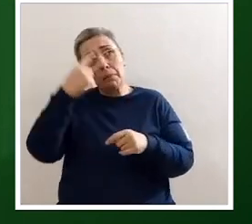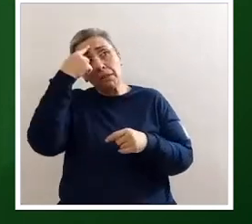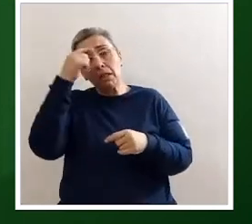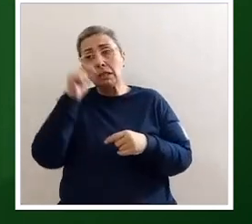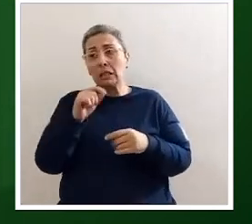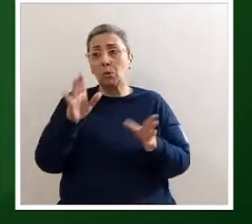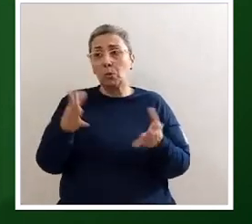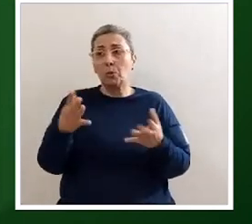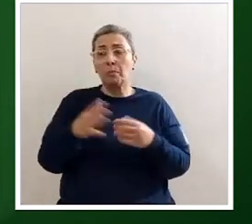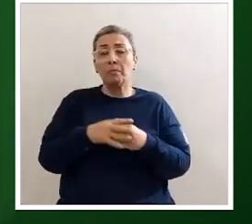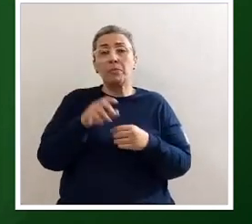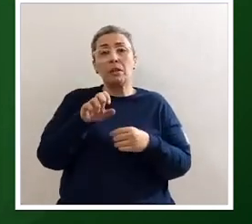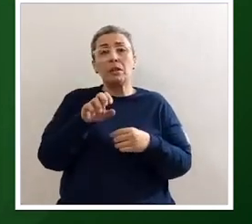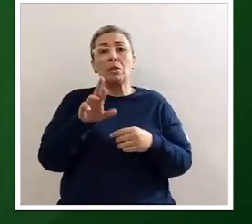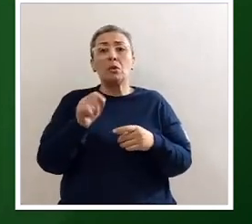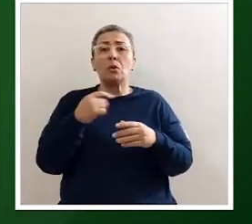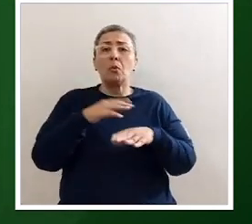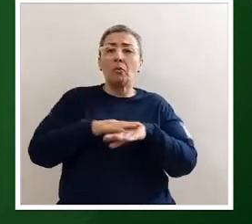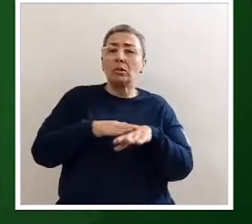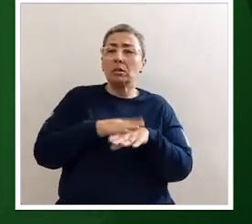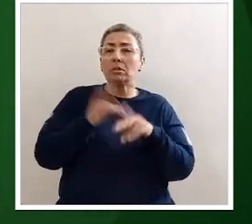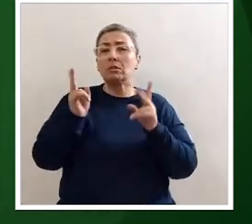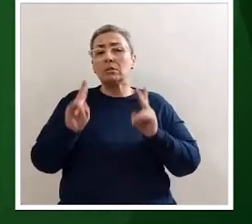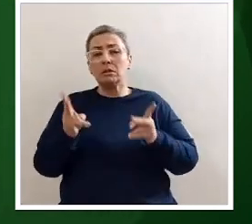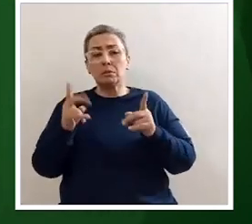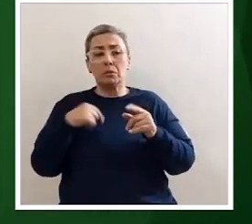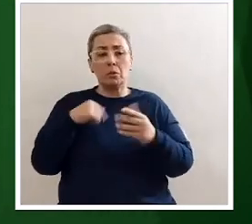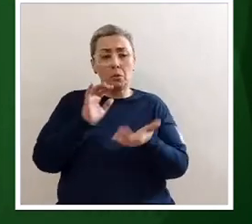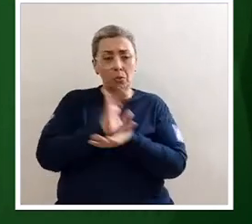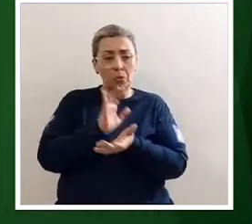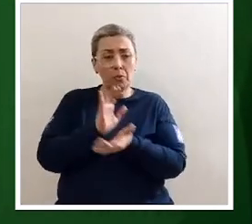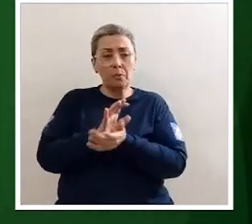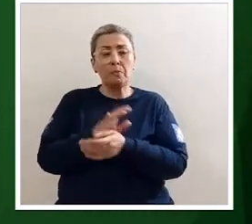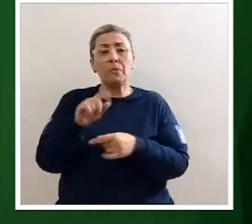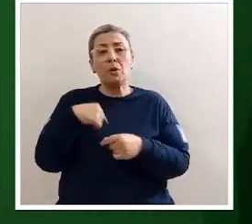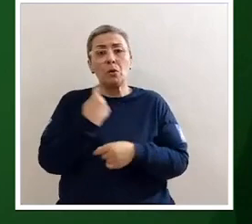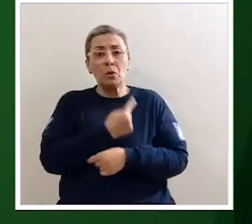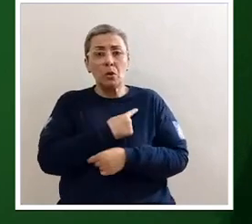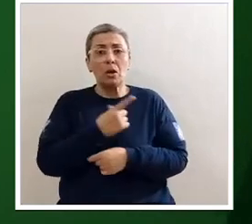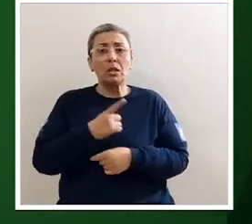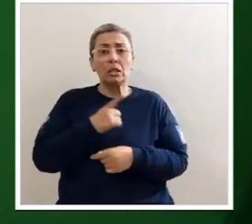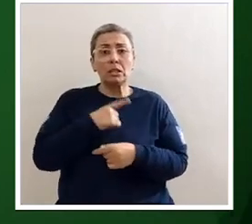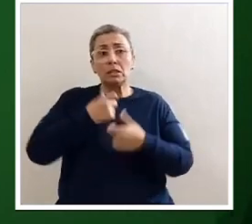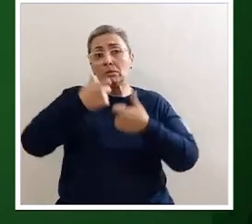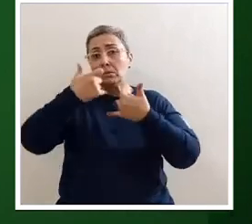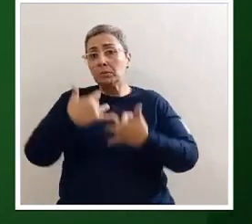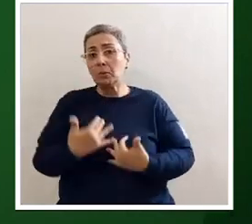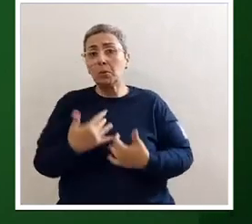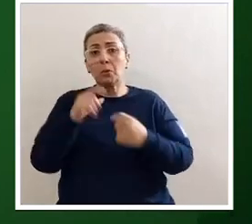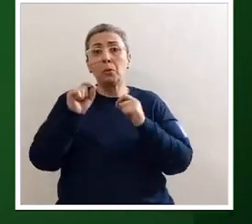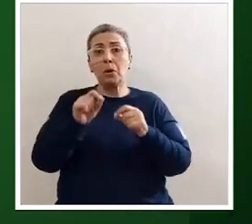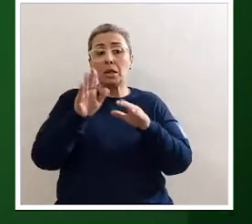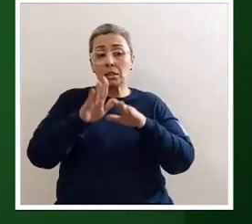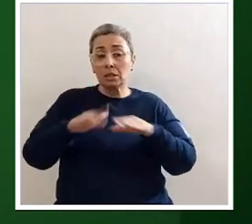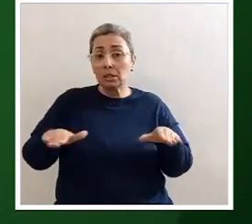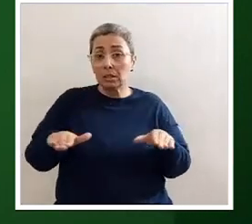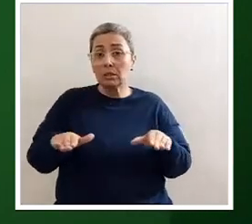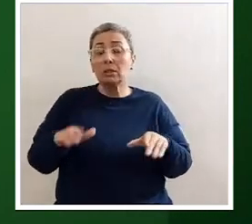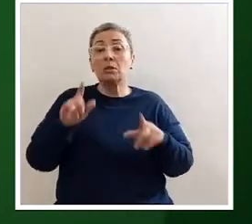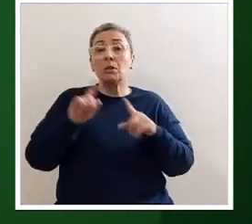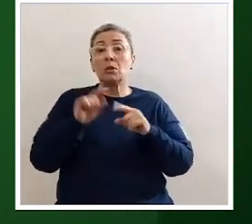assim César eu converso sempre isso com a minha equipe nós estamos falando de crianças